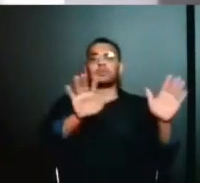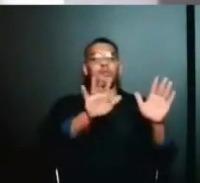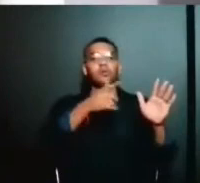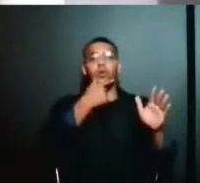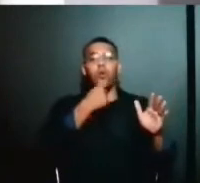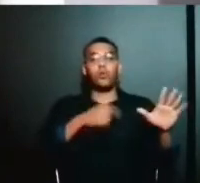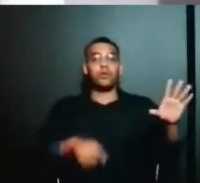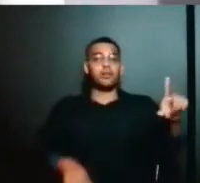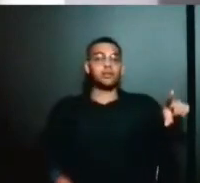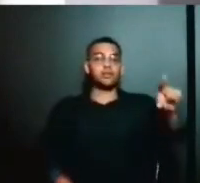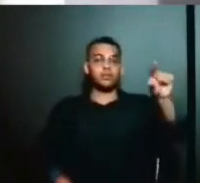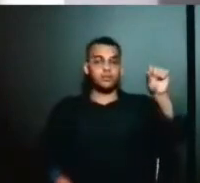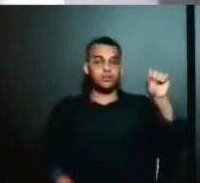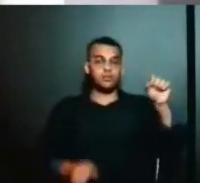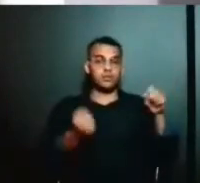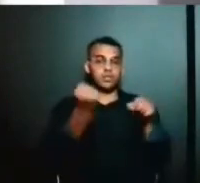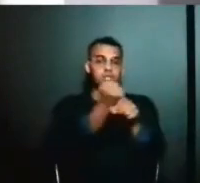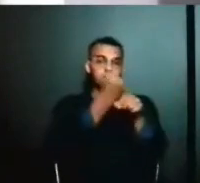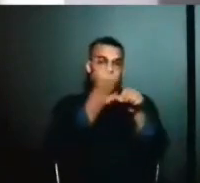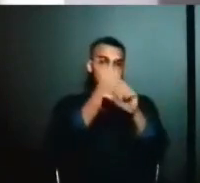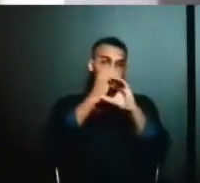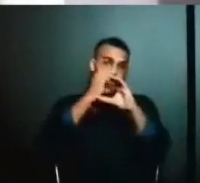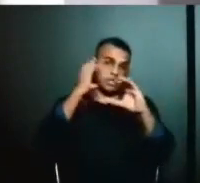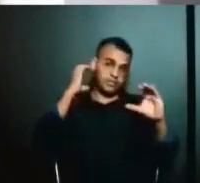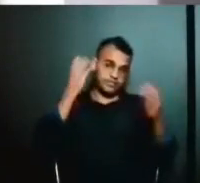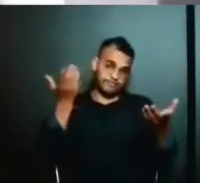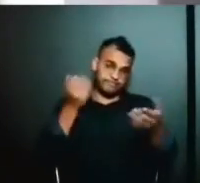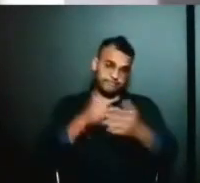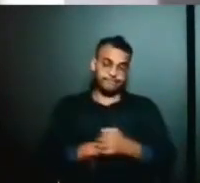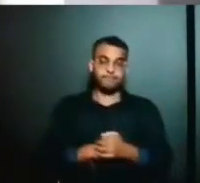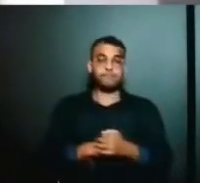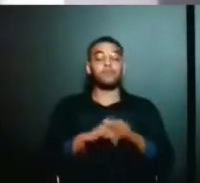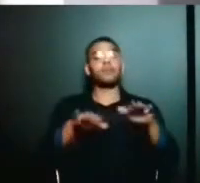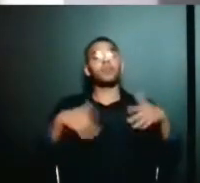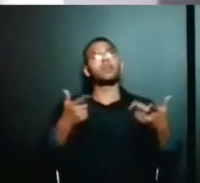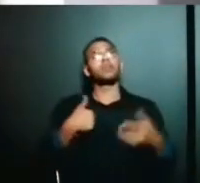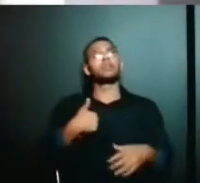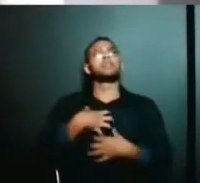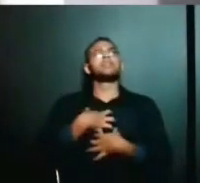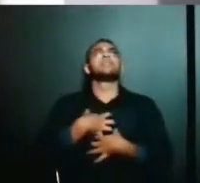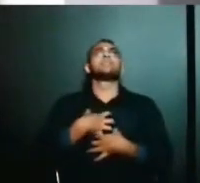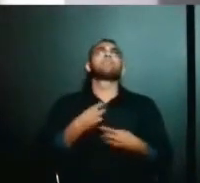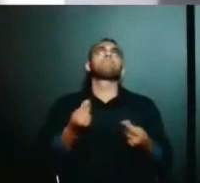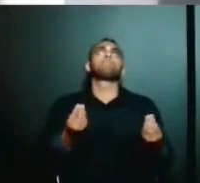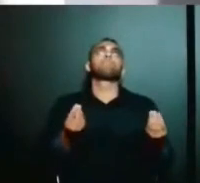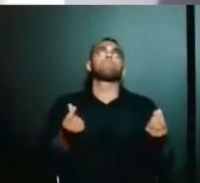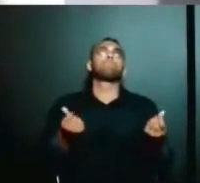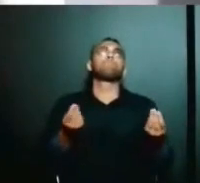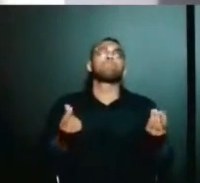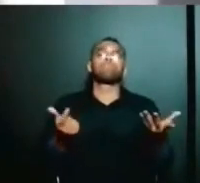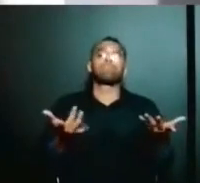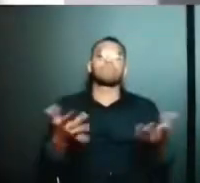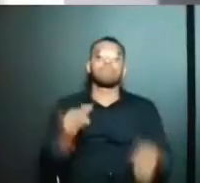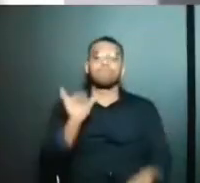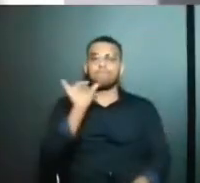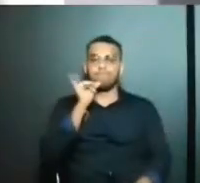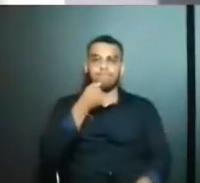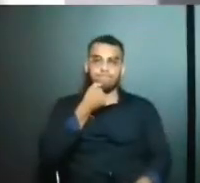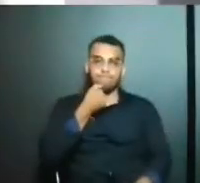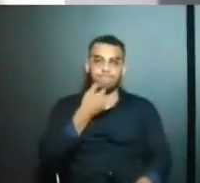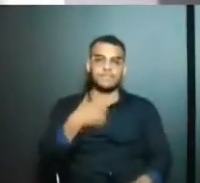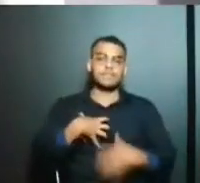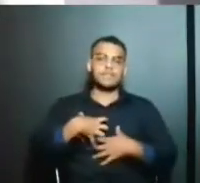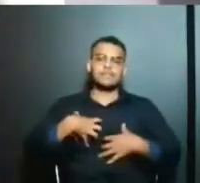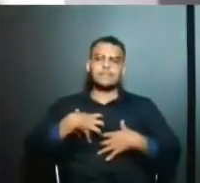engenharia. E o que me deixa muito chateada, com